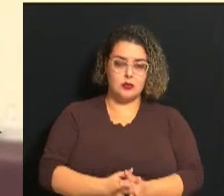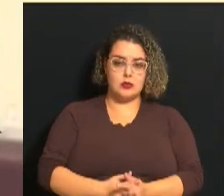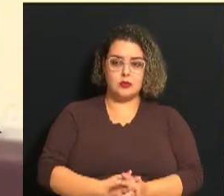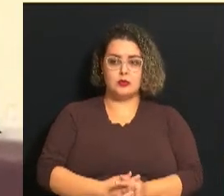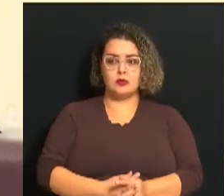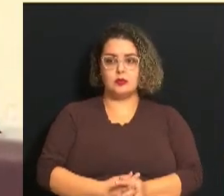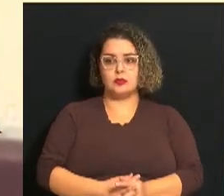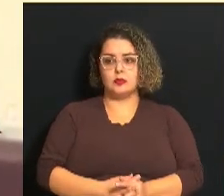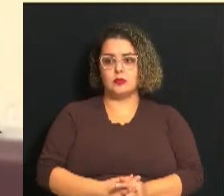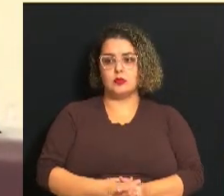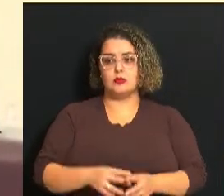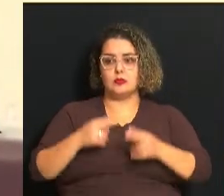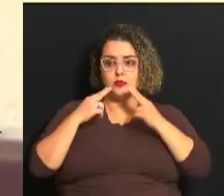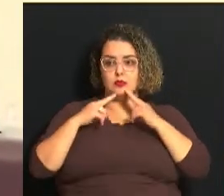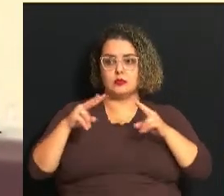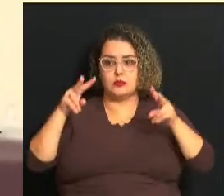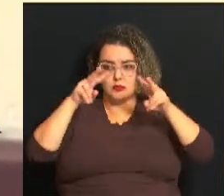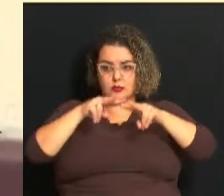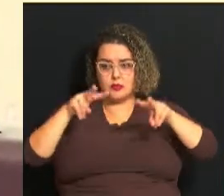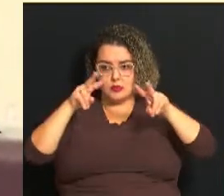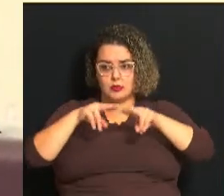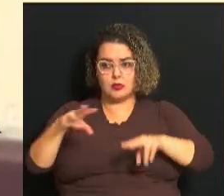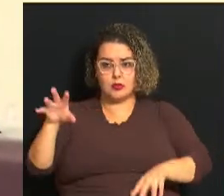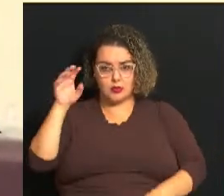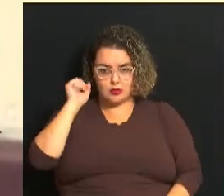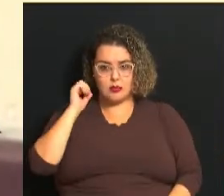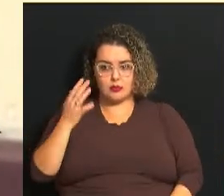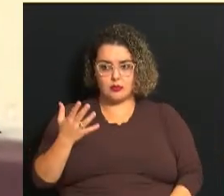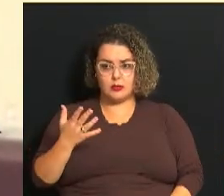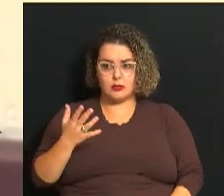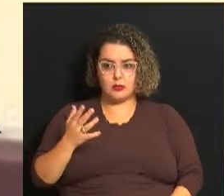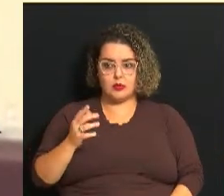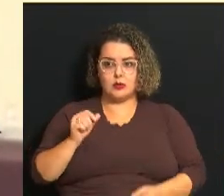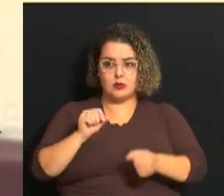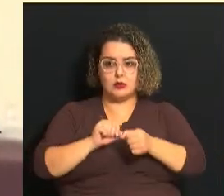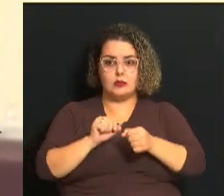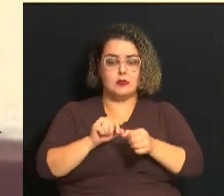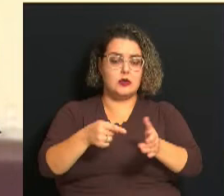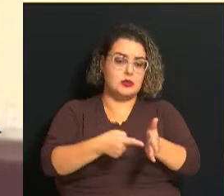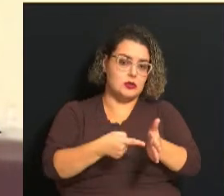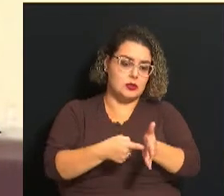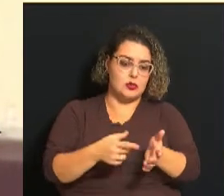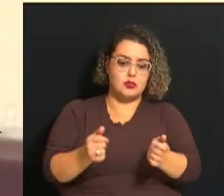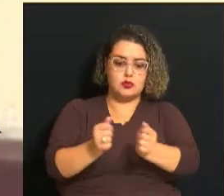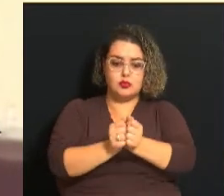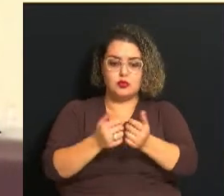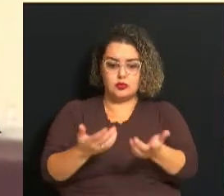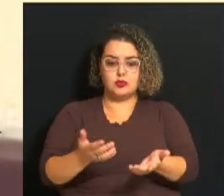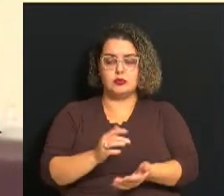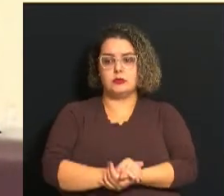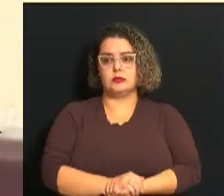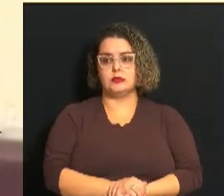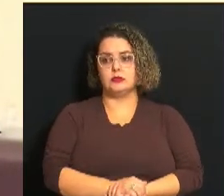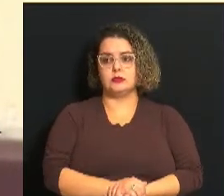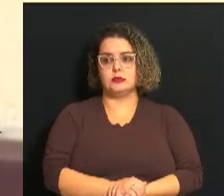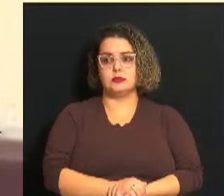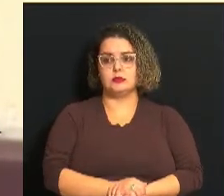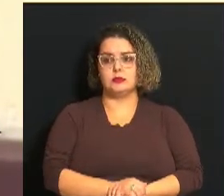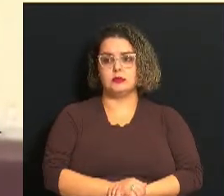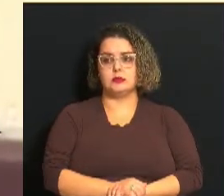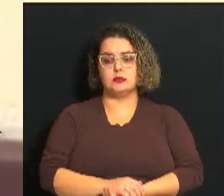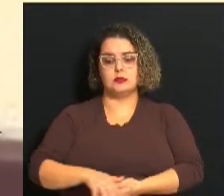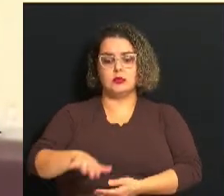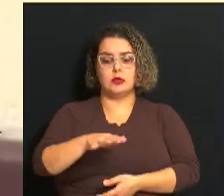das testemunhas ocular quem vê quem para poder fazer a denúncia junto junto a Instância